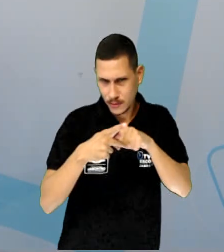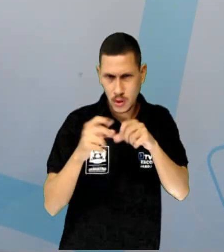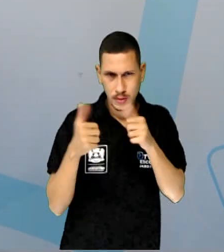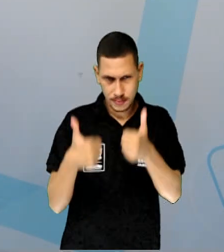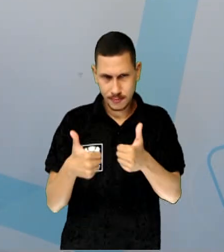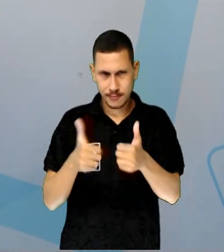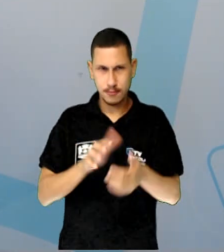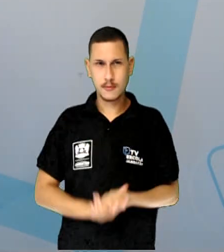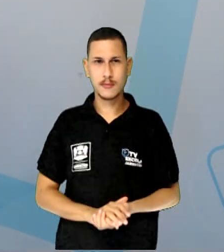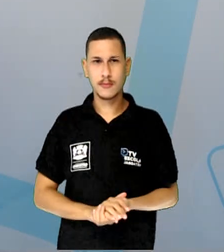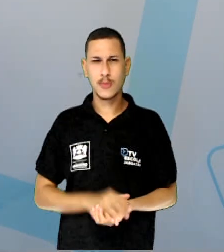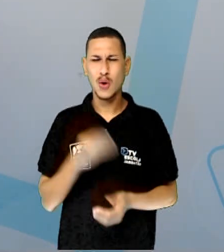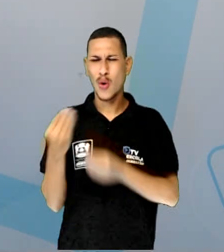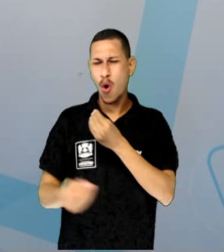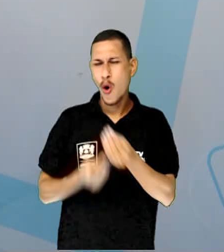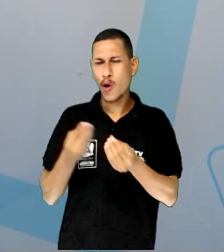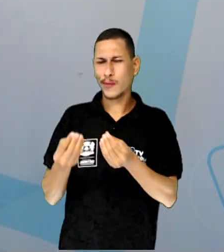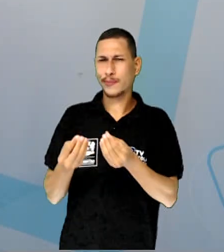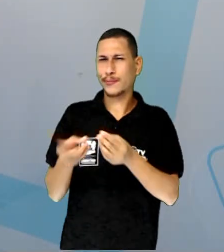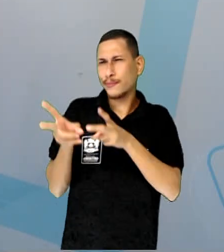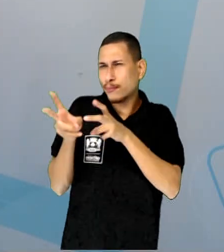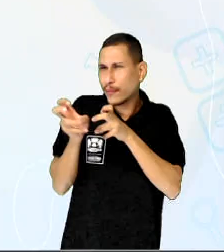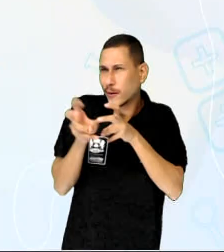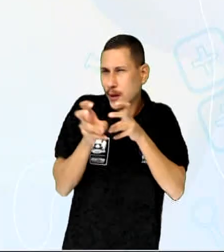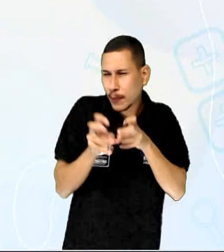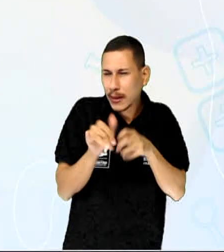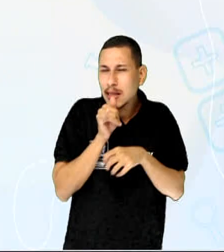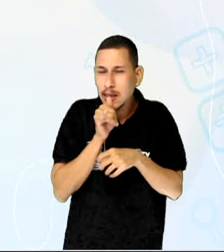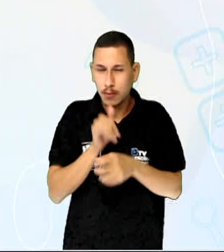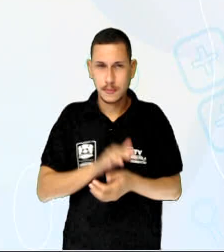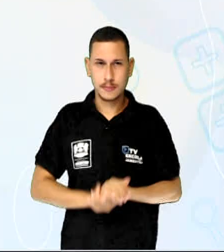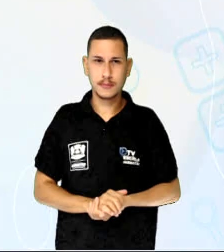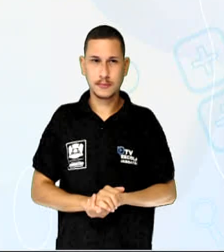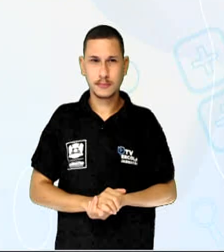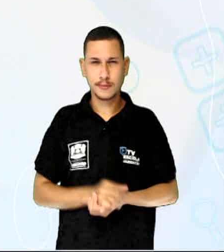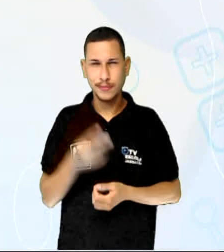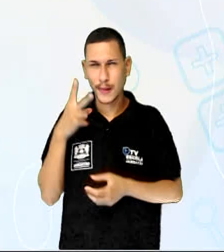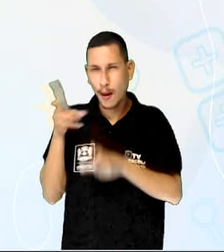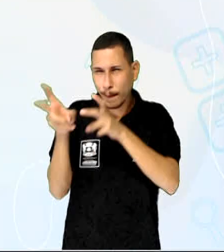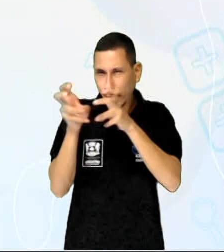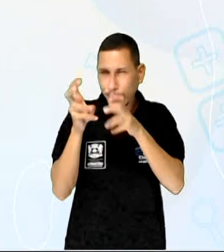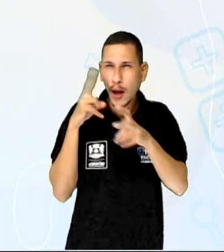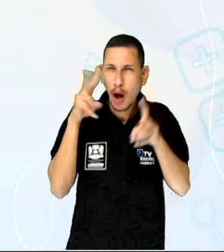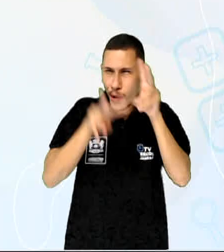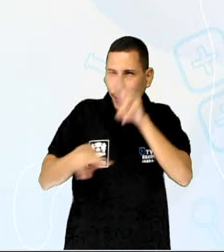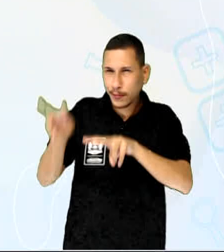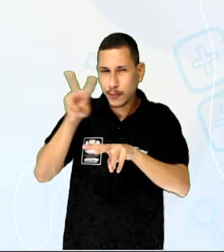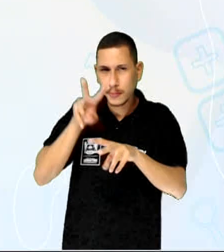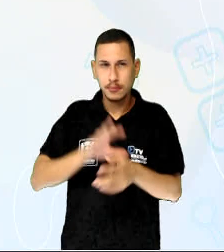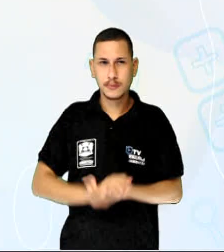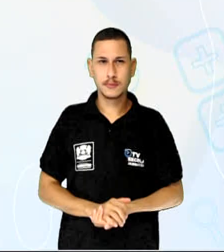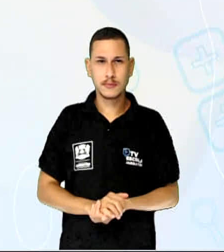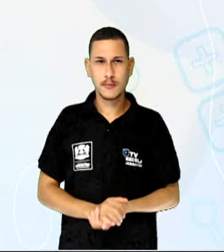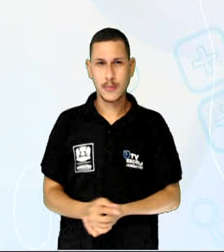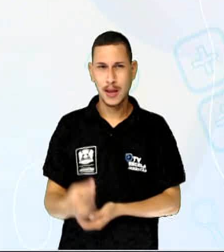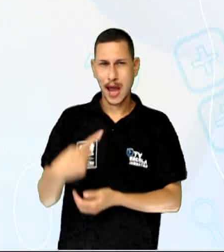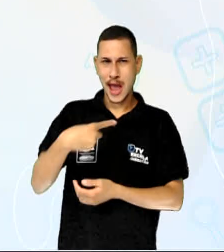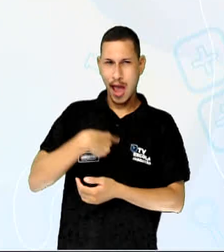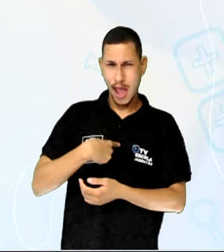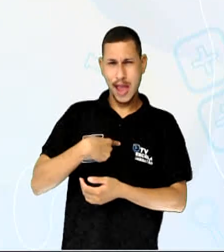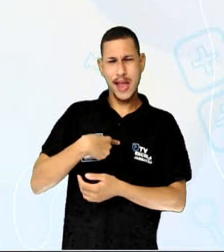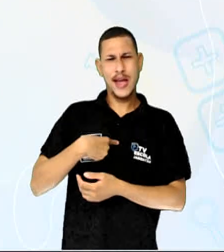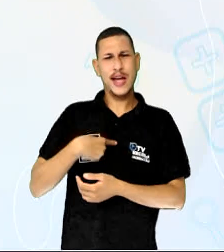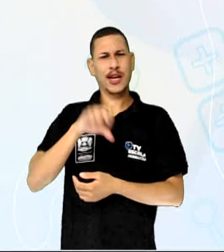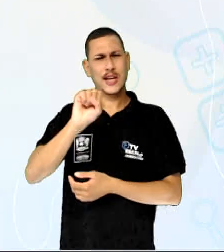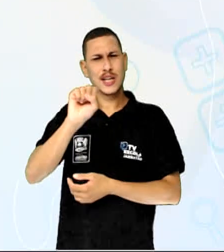Como a gente pode ver num exemplo aí. Dá uma olhada aí na tela. Para I, she, he